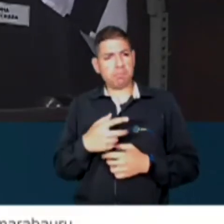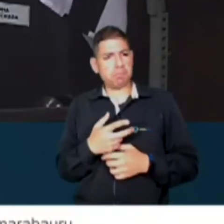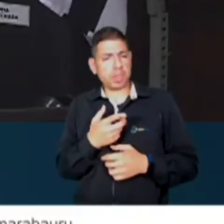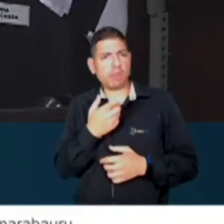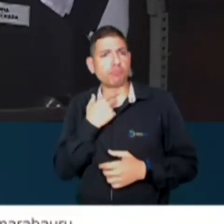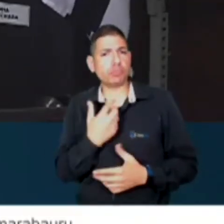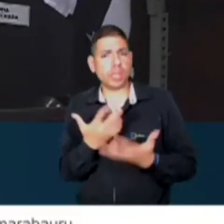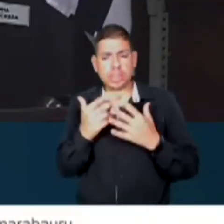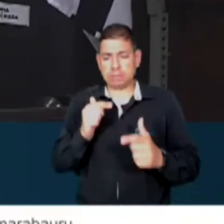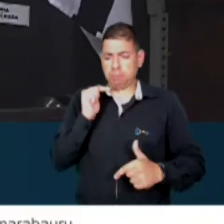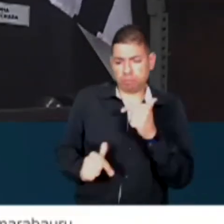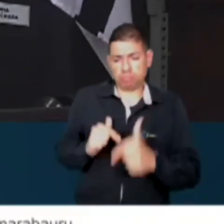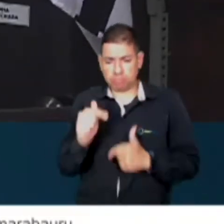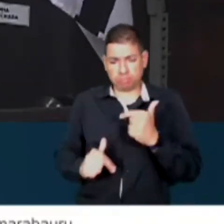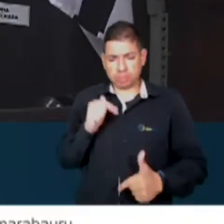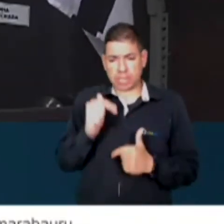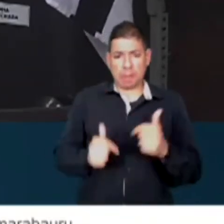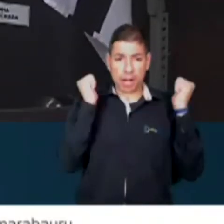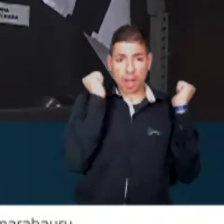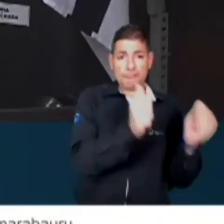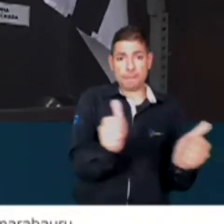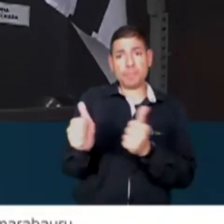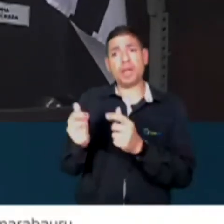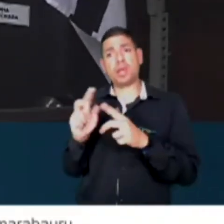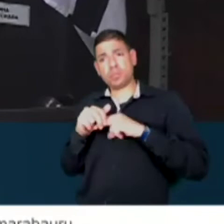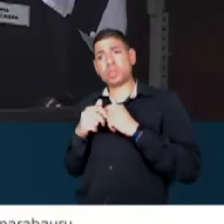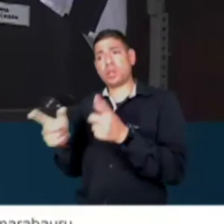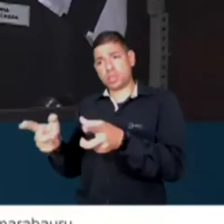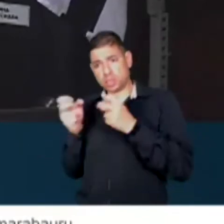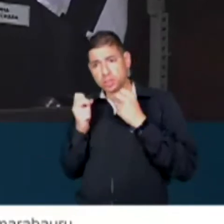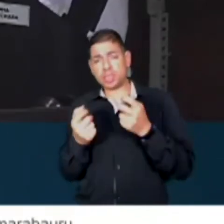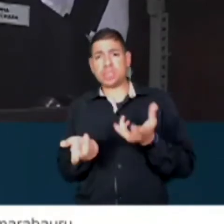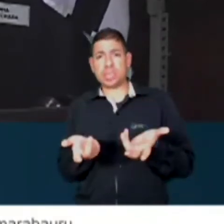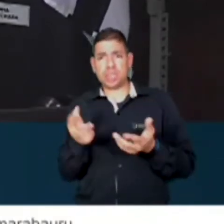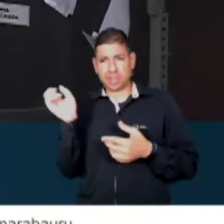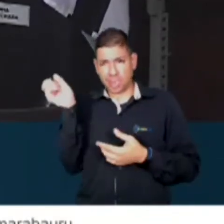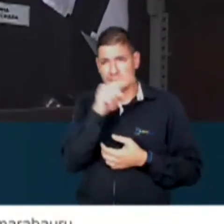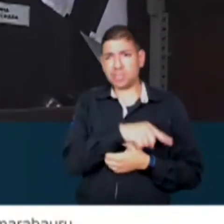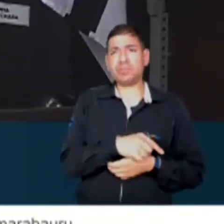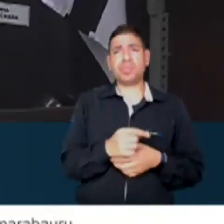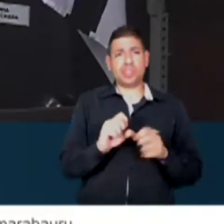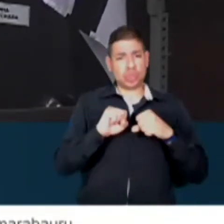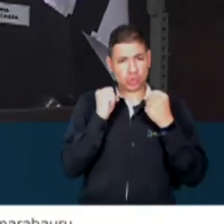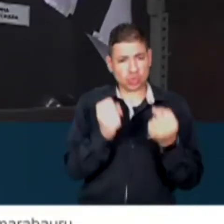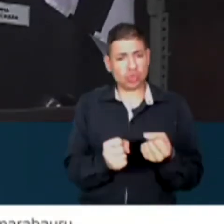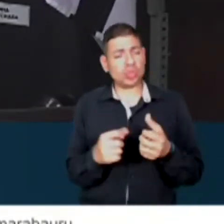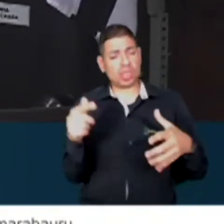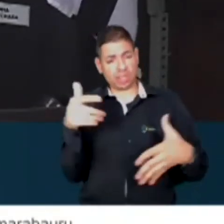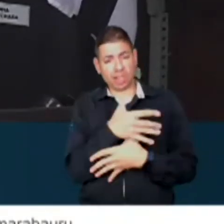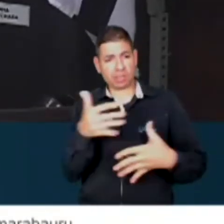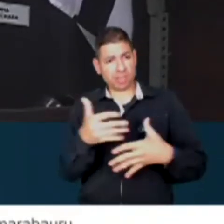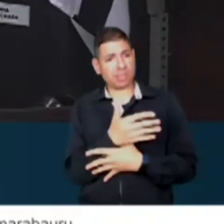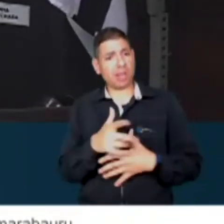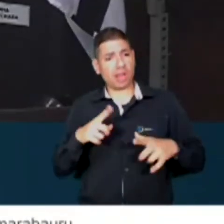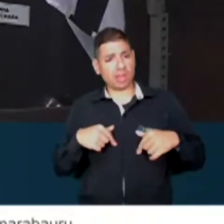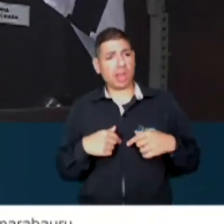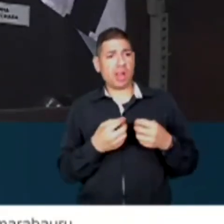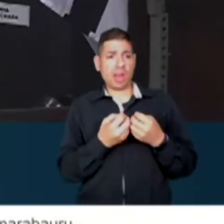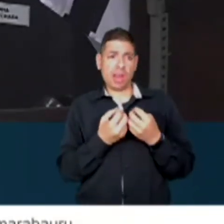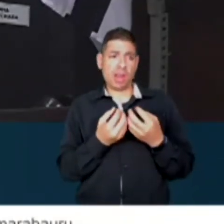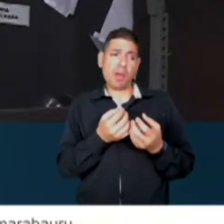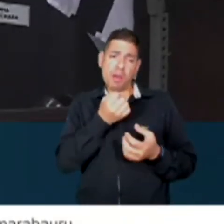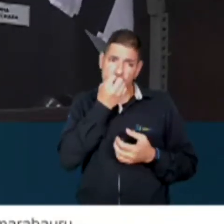realmente a gente percebe, a correria, a batalha, é uma grande cidade. E para estar apresentando e representando uma